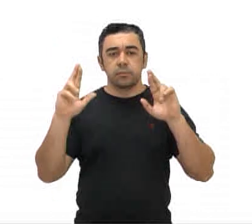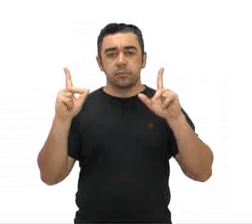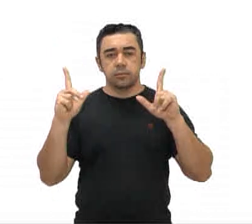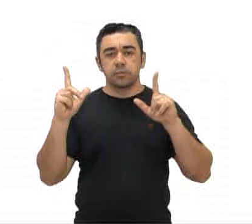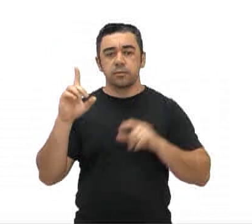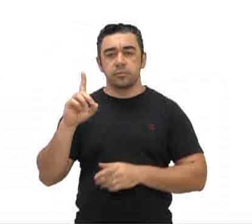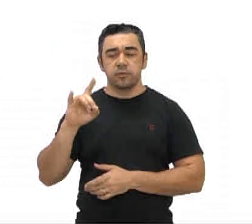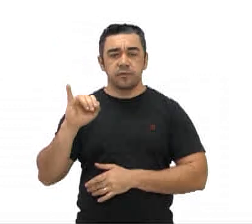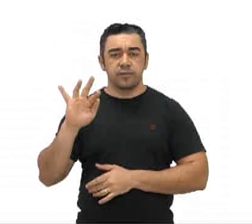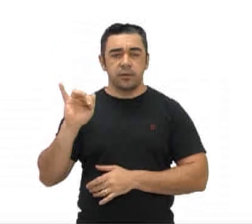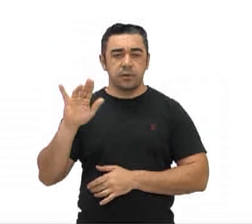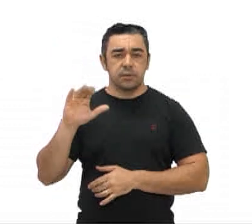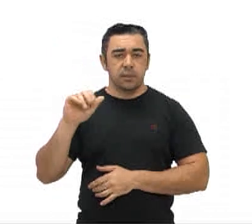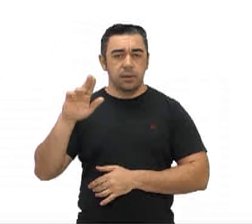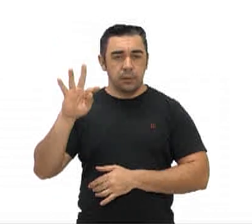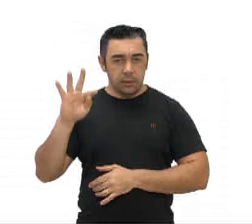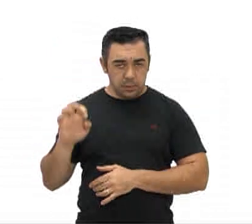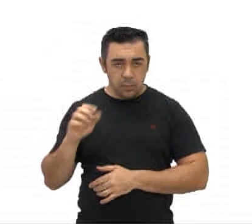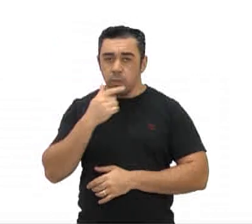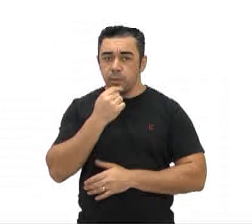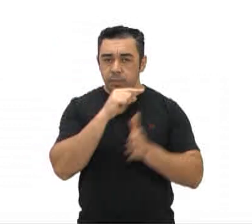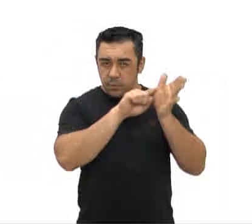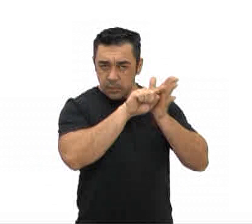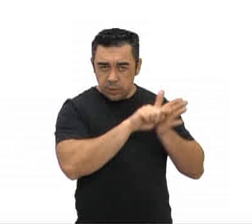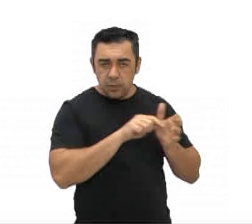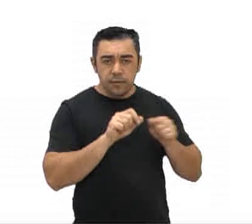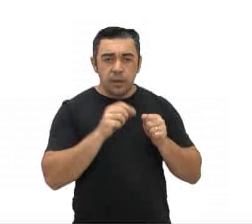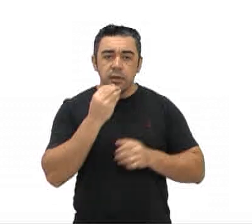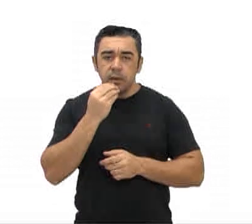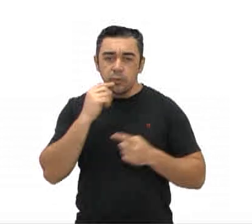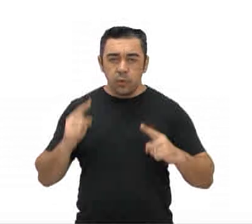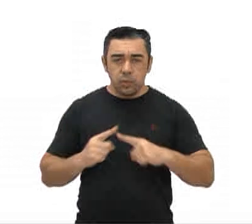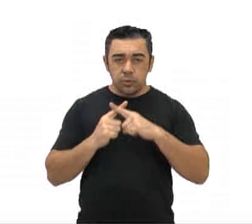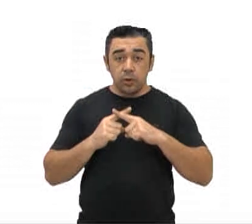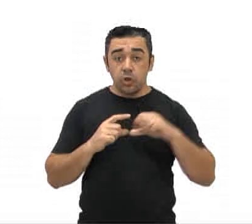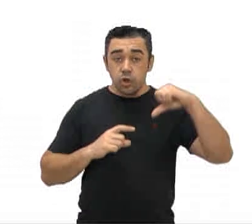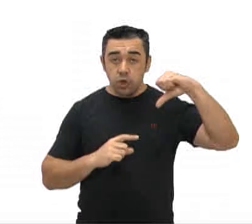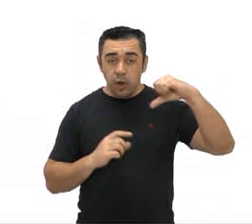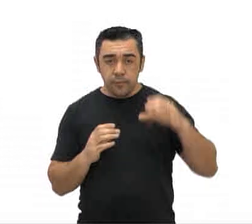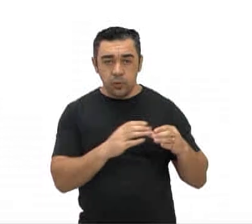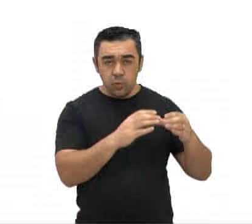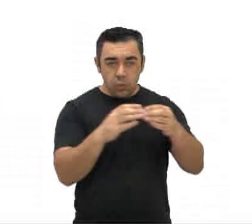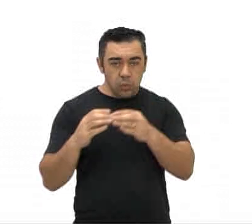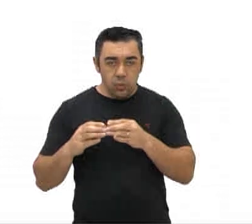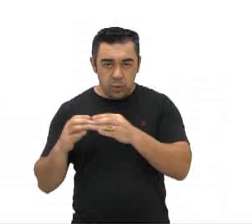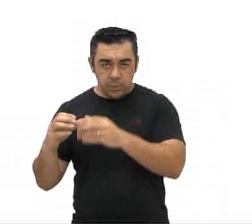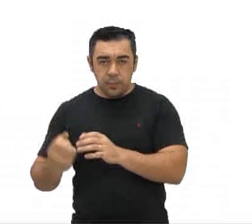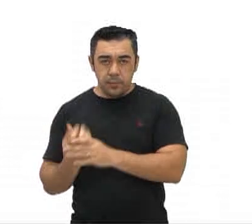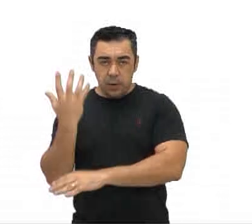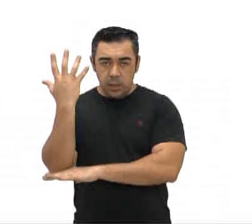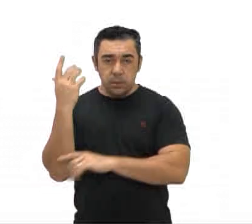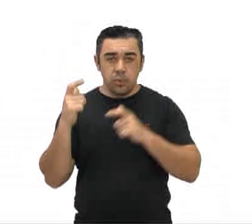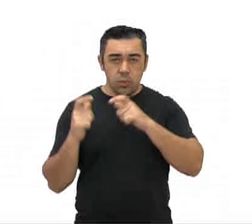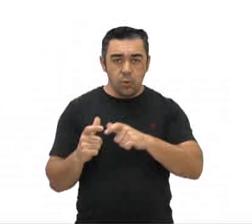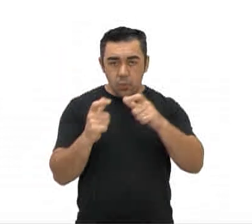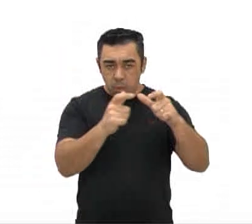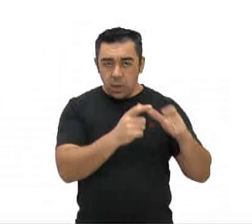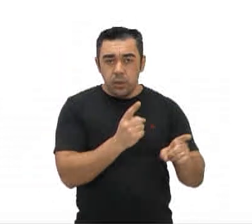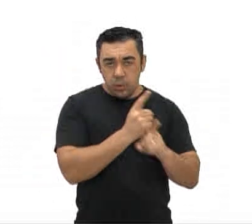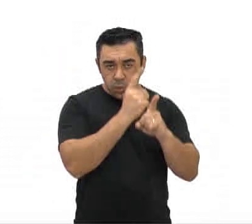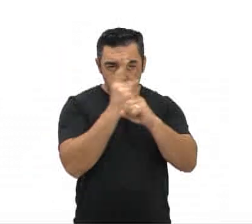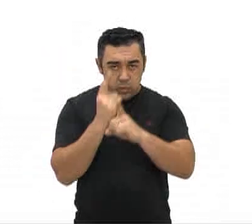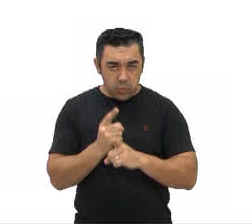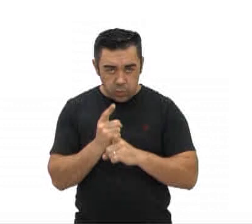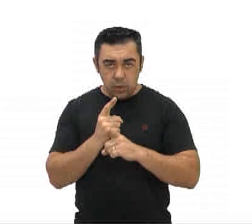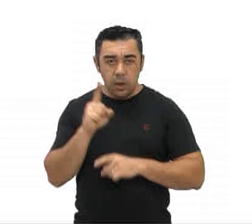diferenciando. Um pesquisador realizou cruzamentos entre 9 populações, denominadas de acordo com a localização onde são